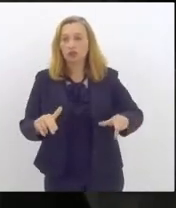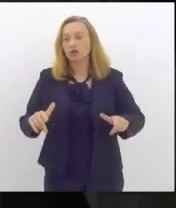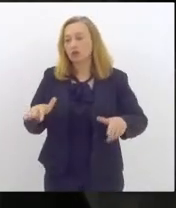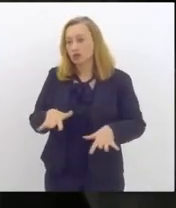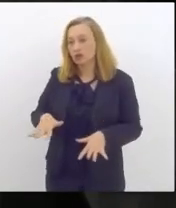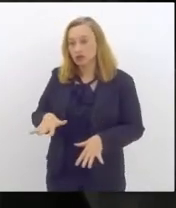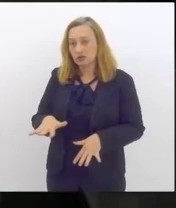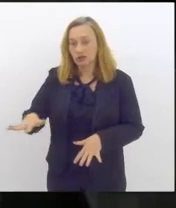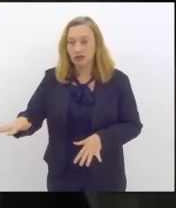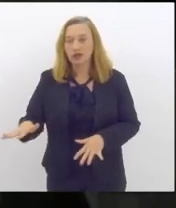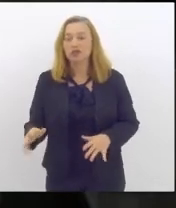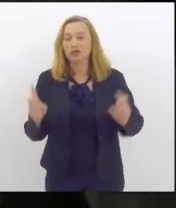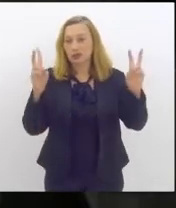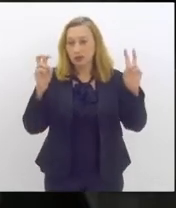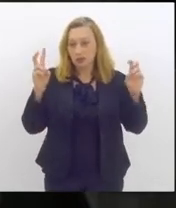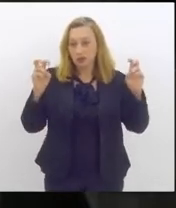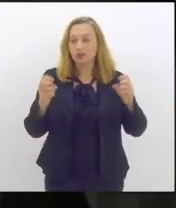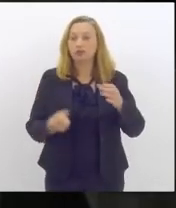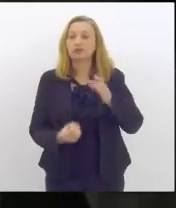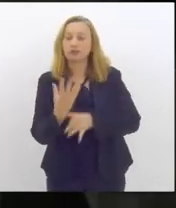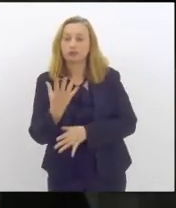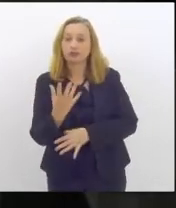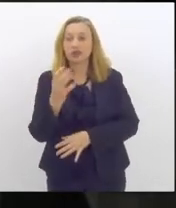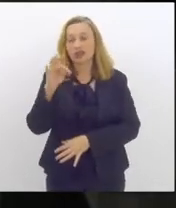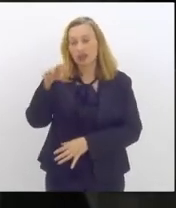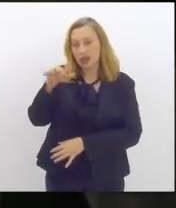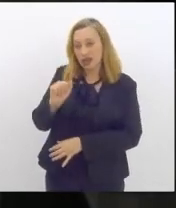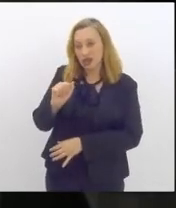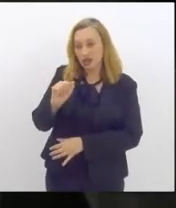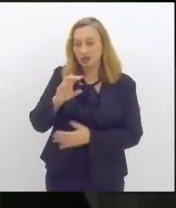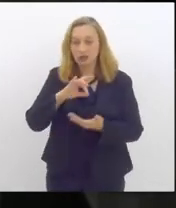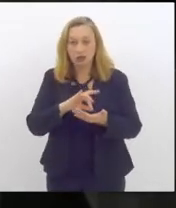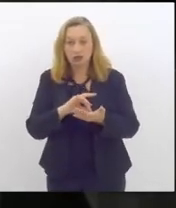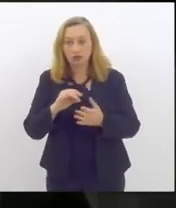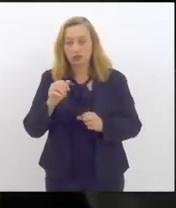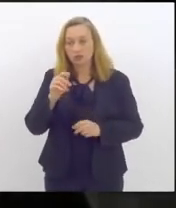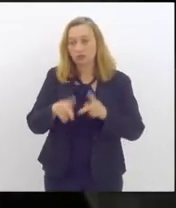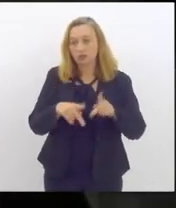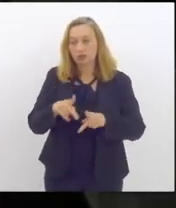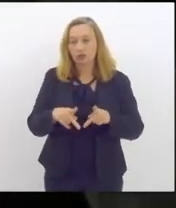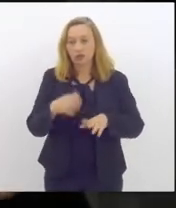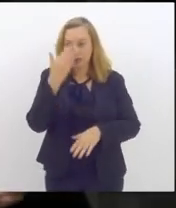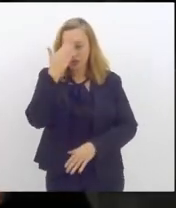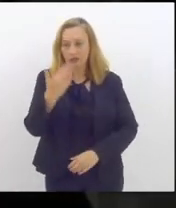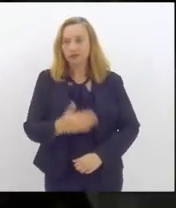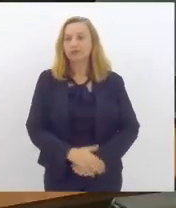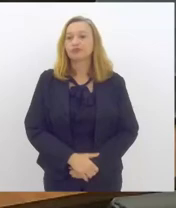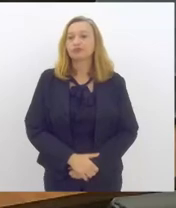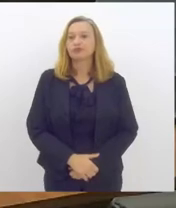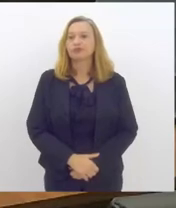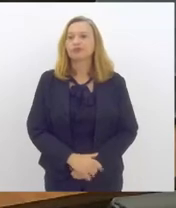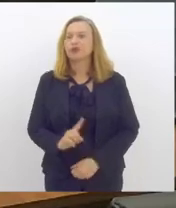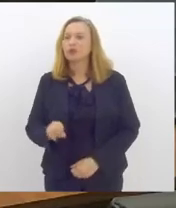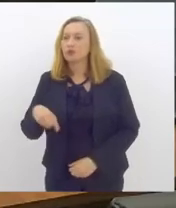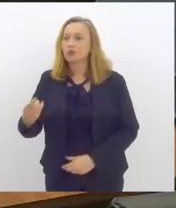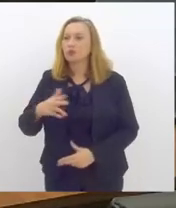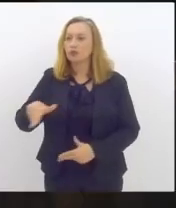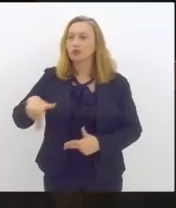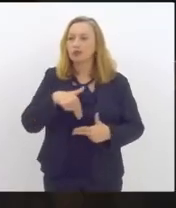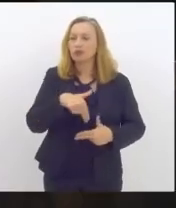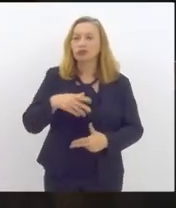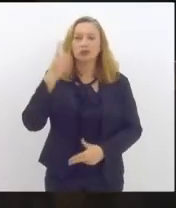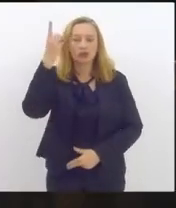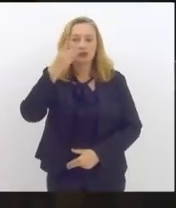e notadamente neste caso da produção literária é de origem Popular Muito obrigado o próximo orador